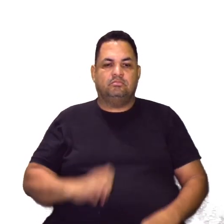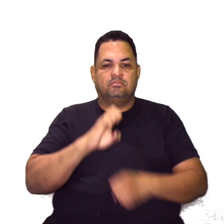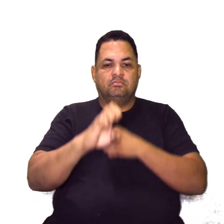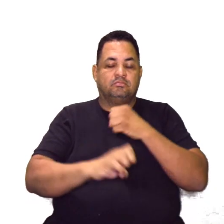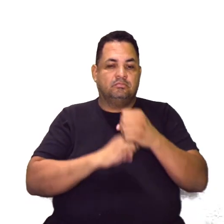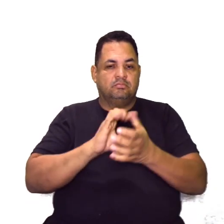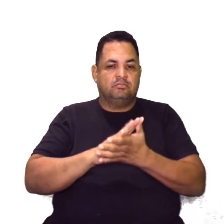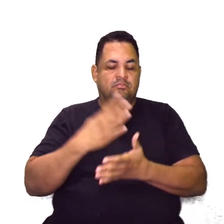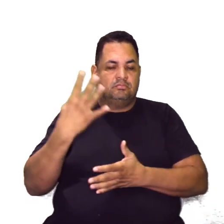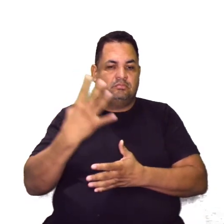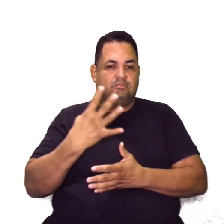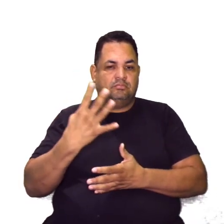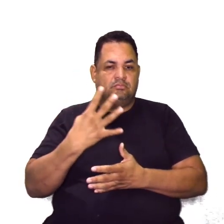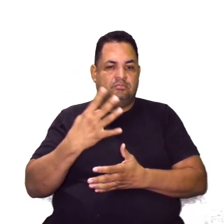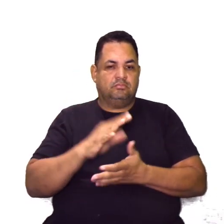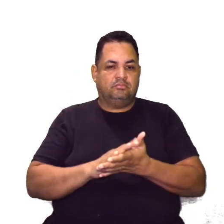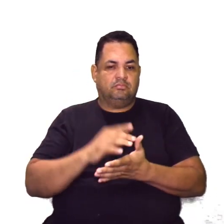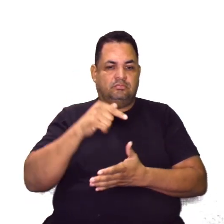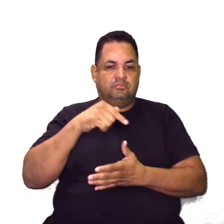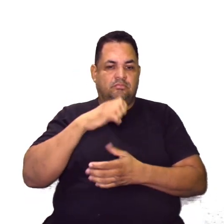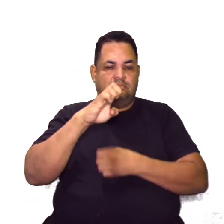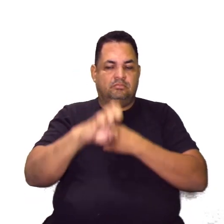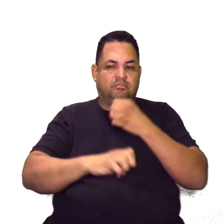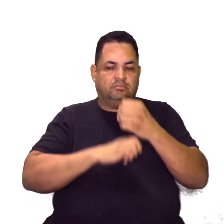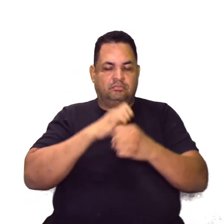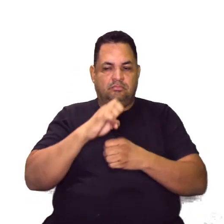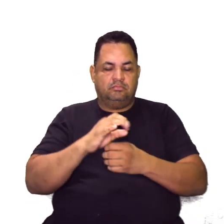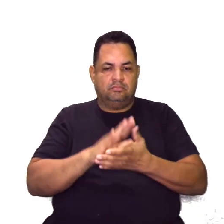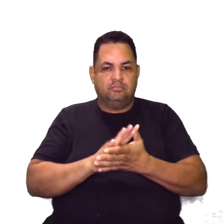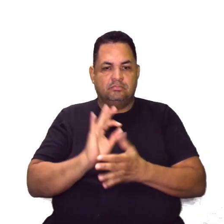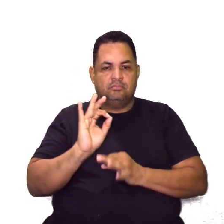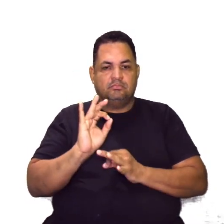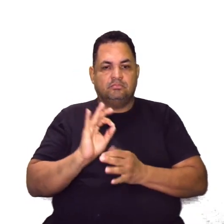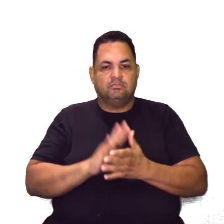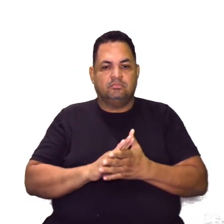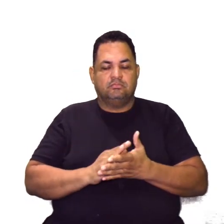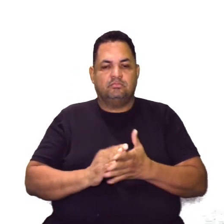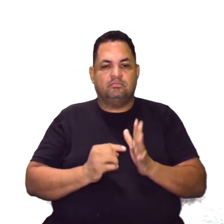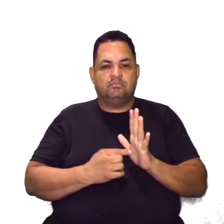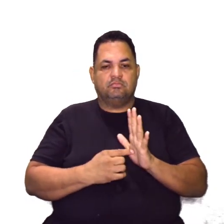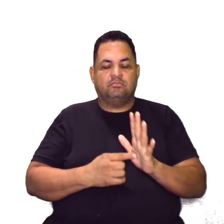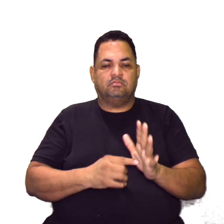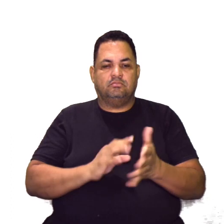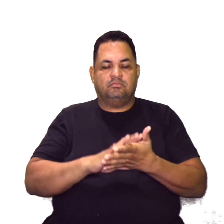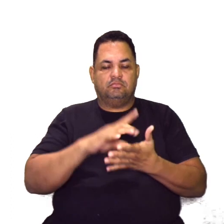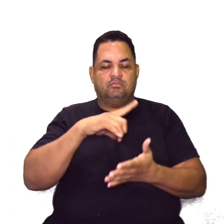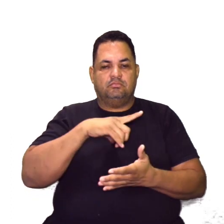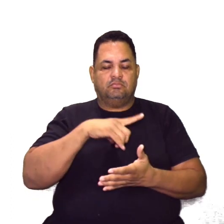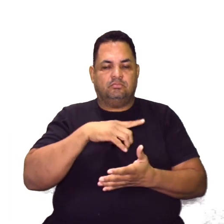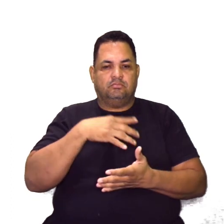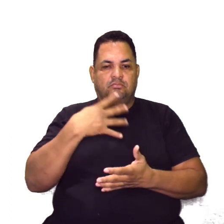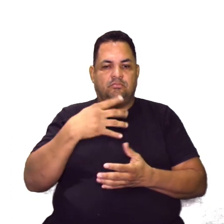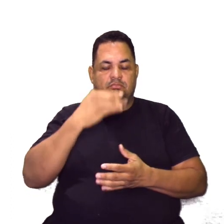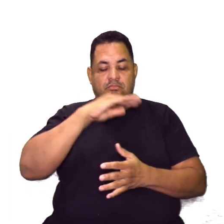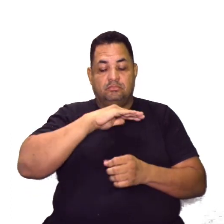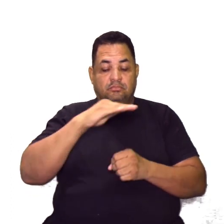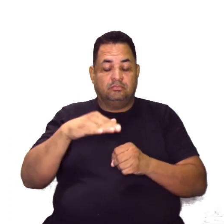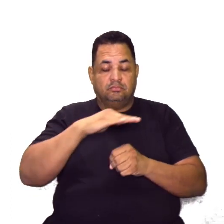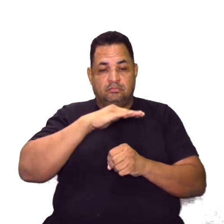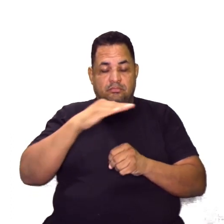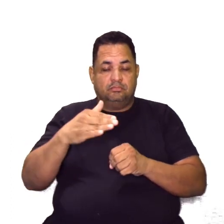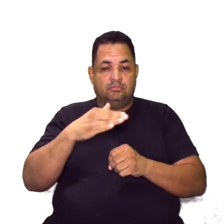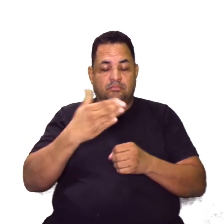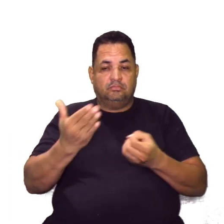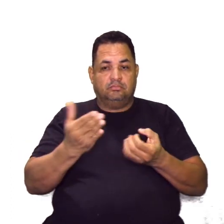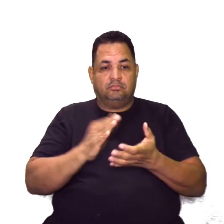E na quarta camada, 7 elétrons. Olha aí. Por apresentar 4 camadas, que são 4 níveis,